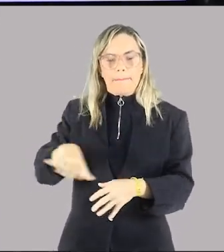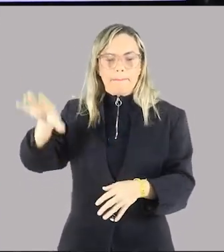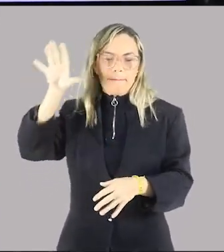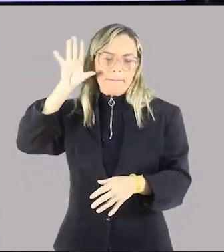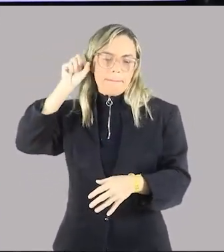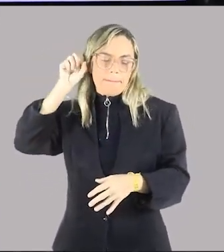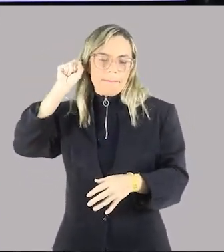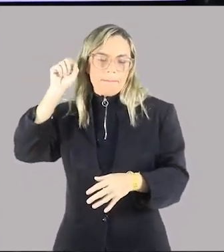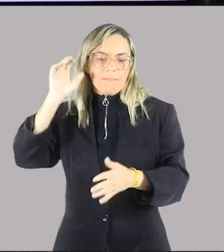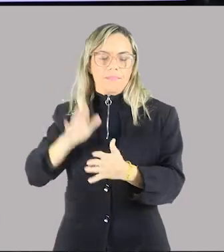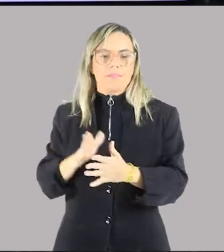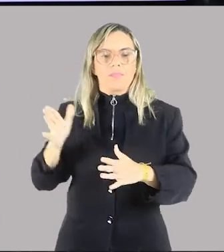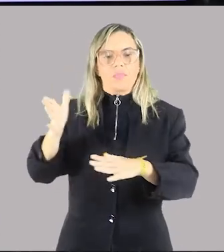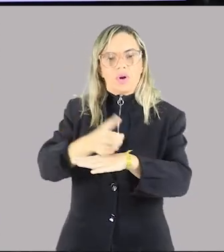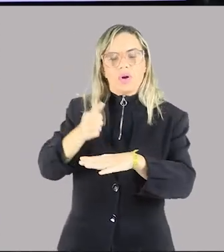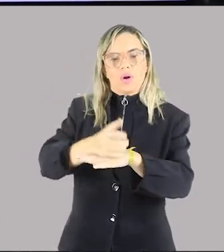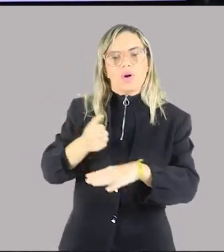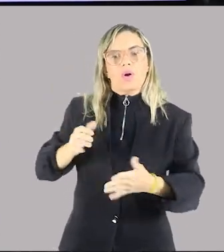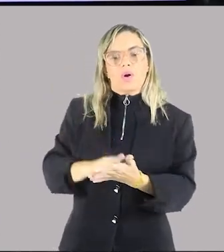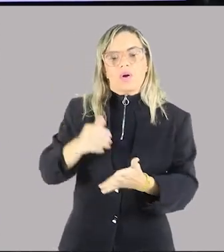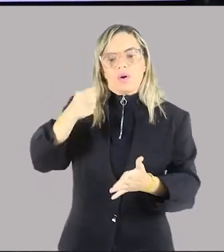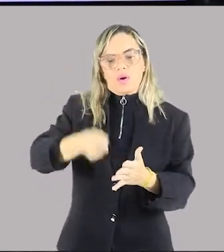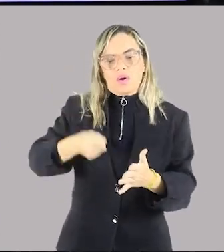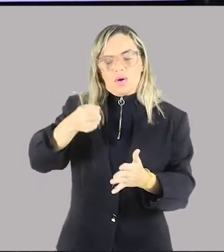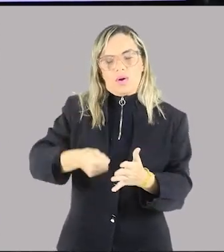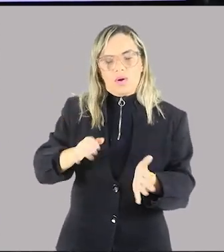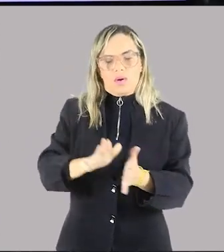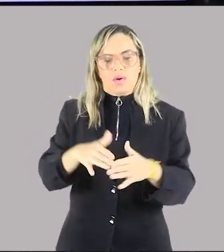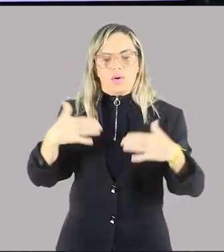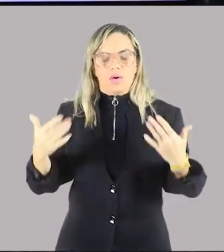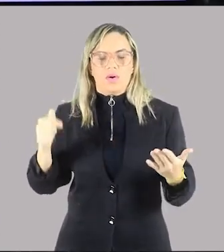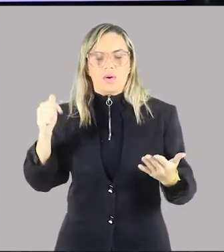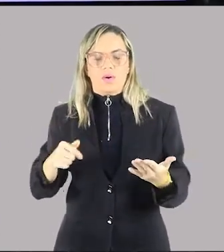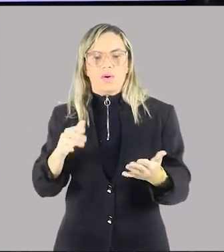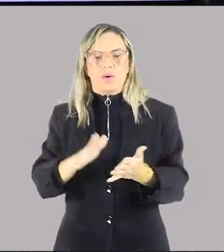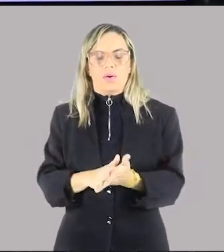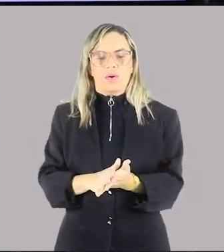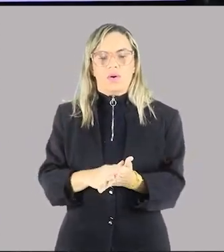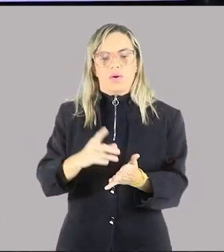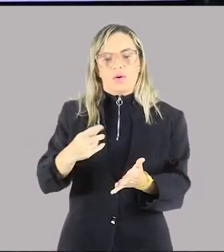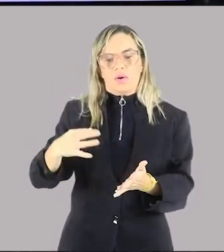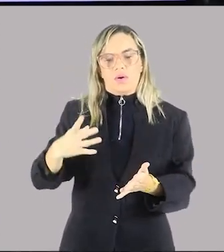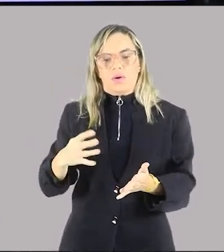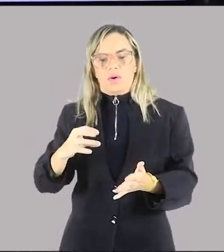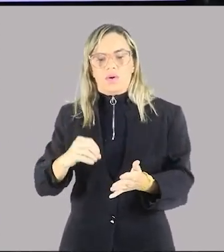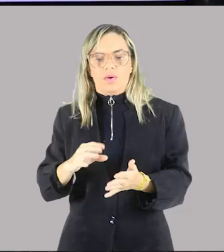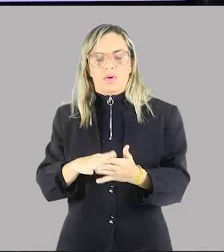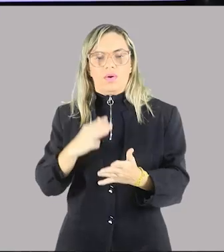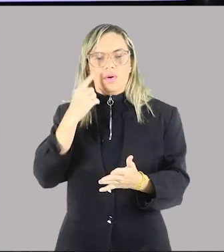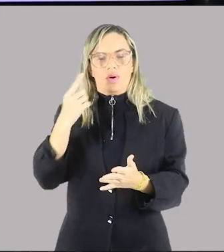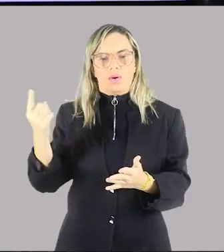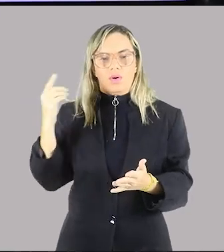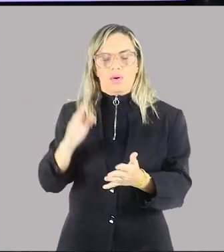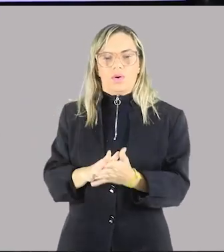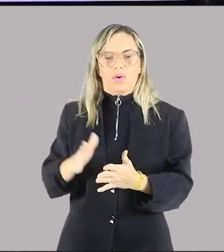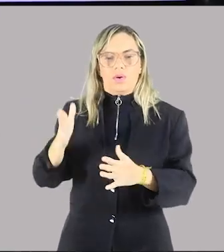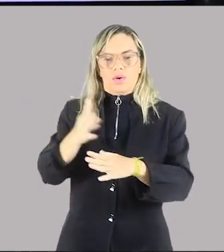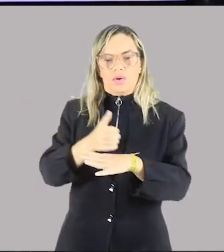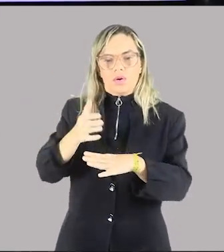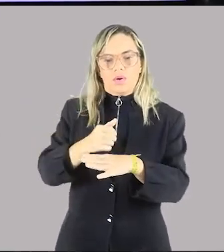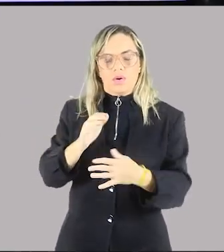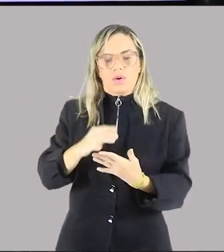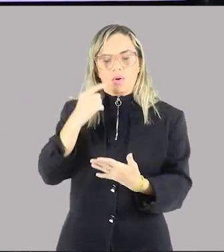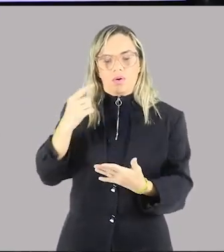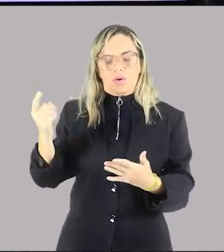você está sendo convocado, é uma obrigação, tá? Nesse caso, a designação é uma obrigação daqueles que são convocados, que são